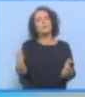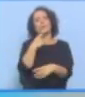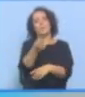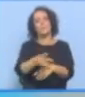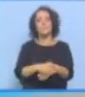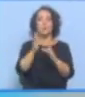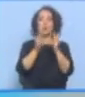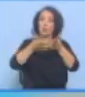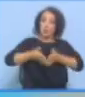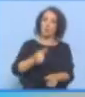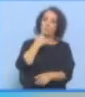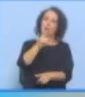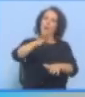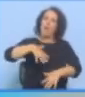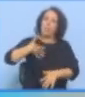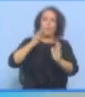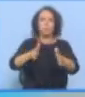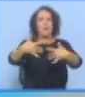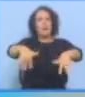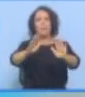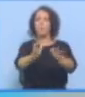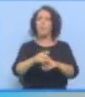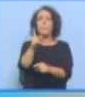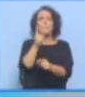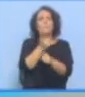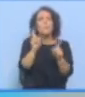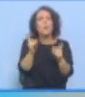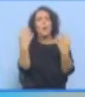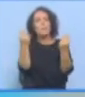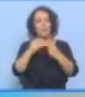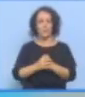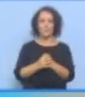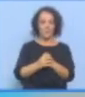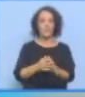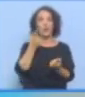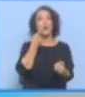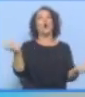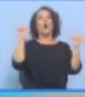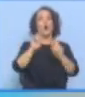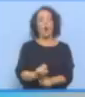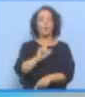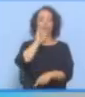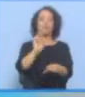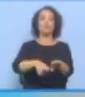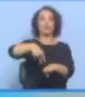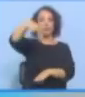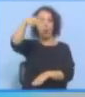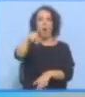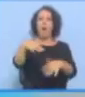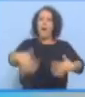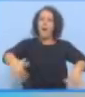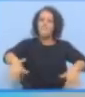discípulos, não temais. Não temais. Porque tendes medo. Não é? E depois da ressurreição, volta a aparecer, não temais. Não temais.